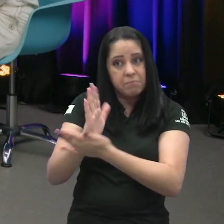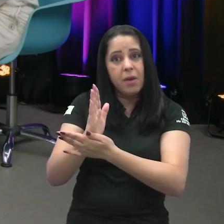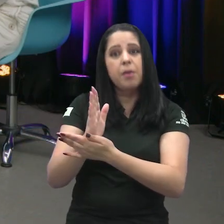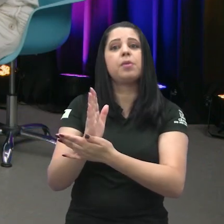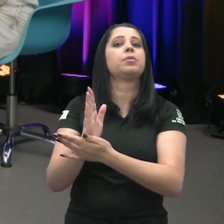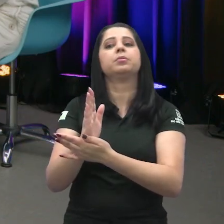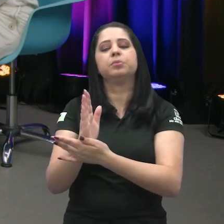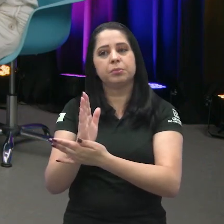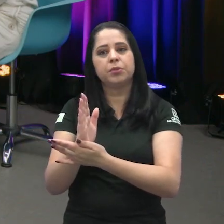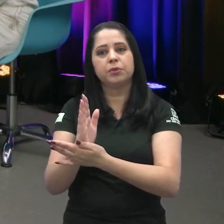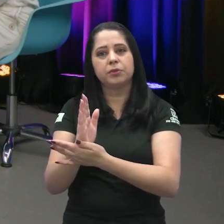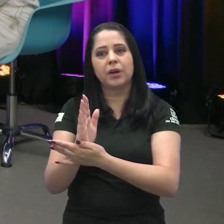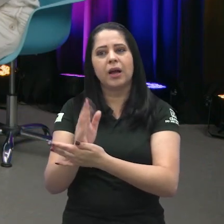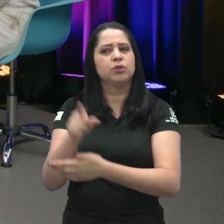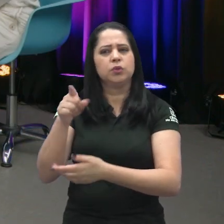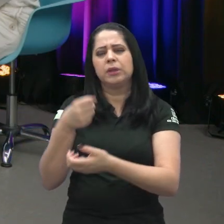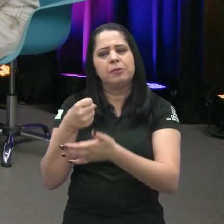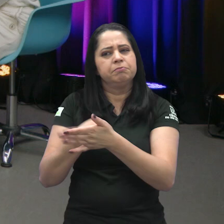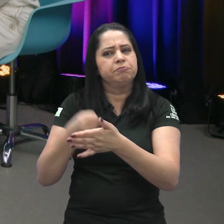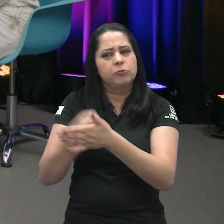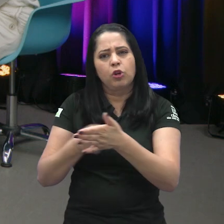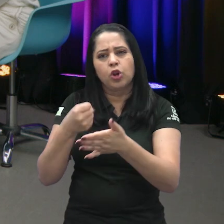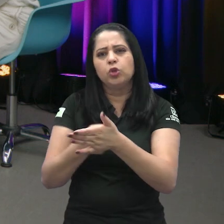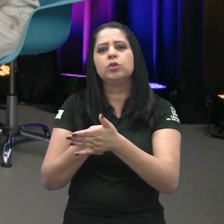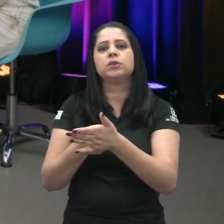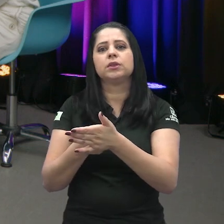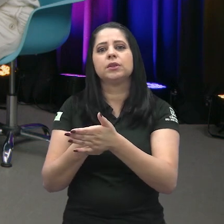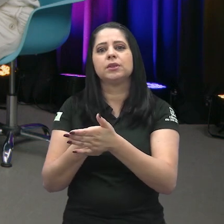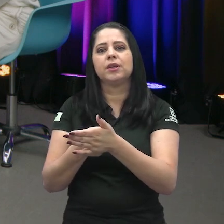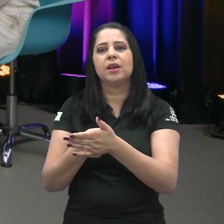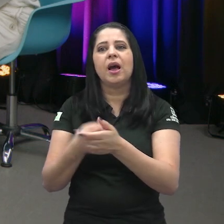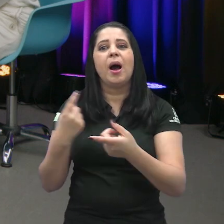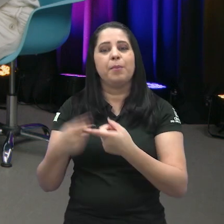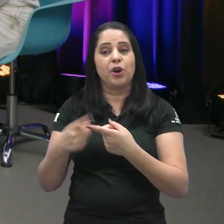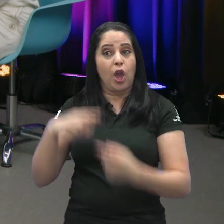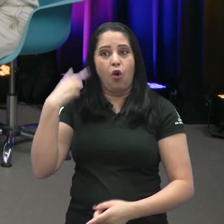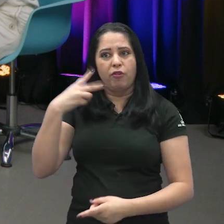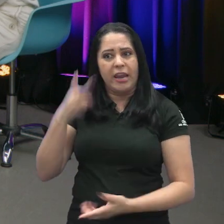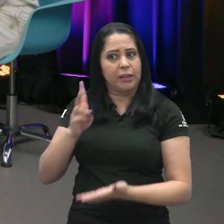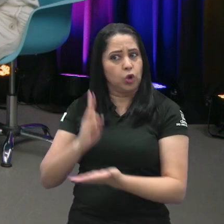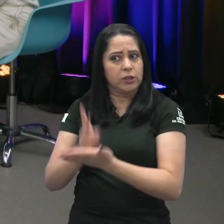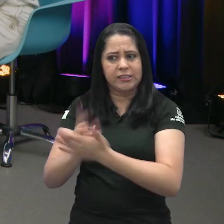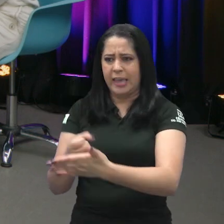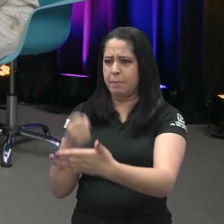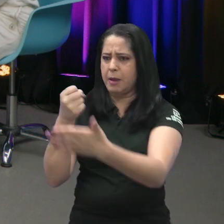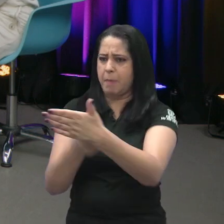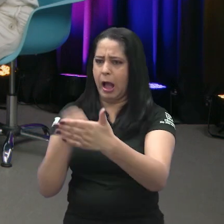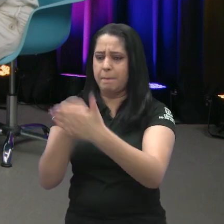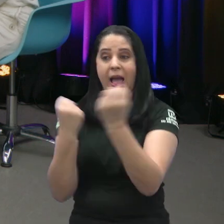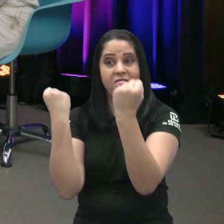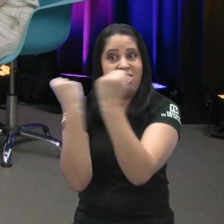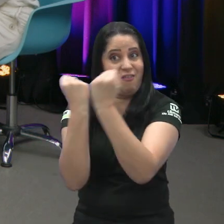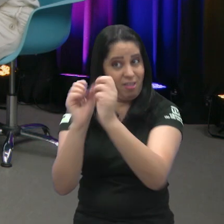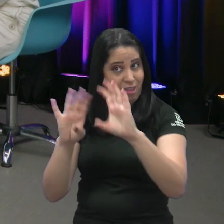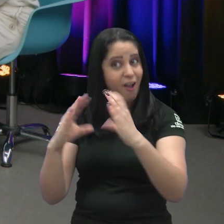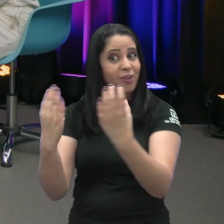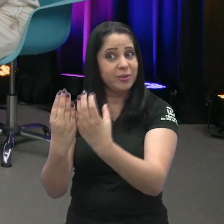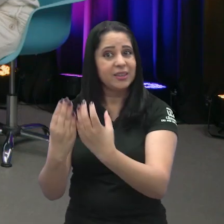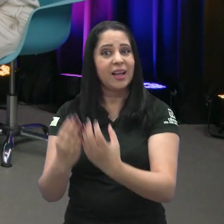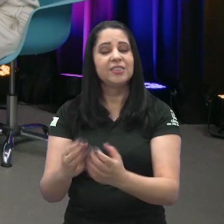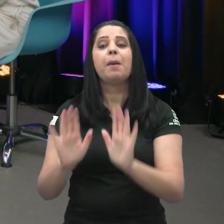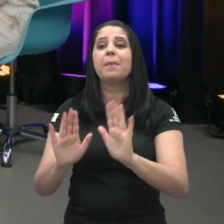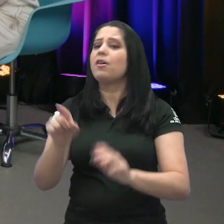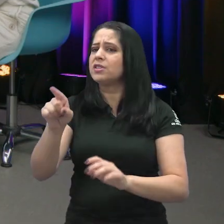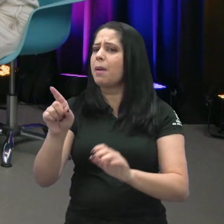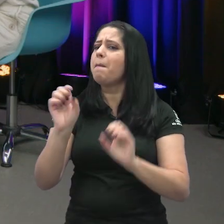o município aí, dentro de todas as suas batalhas, que a gente compra uma briga, né? O vereador, ele compra uma briga. Conta um pouquinho para